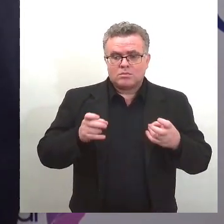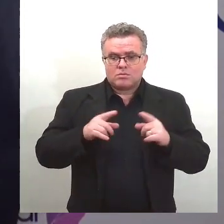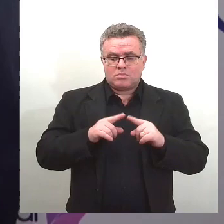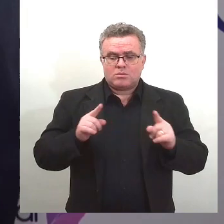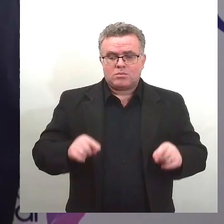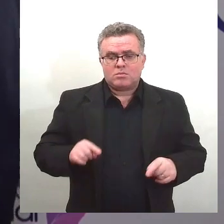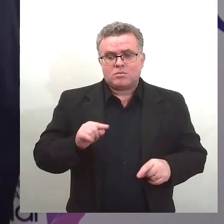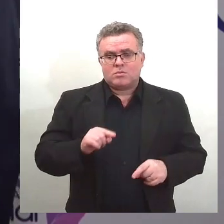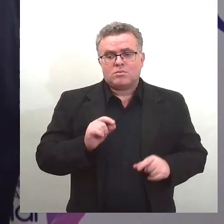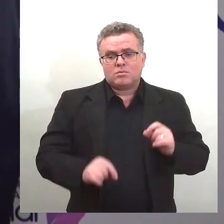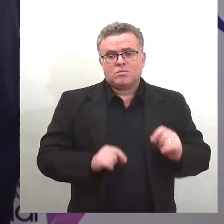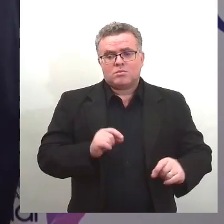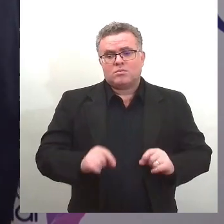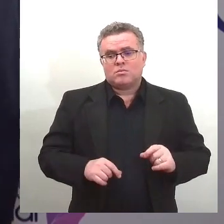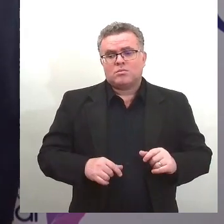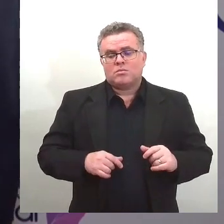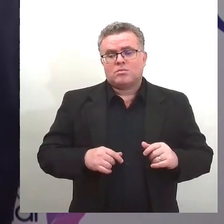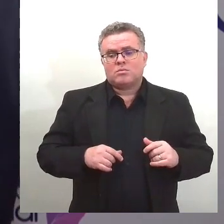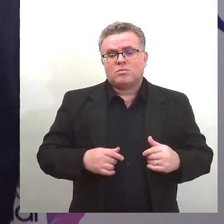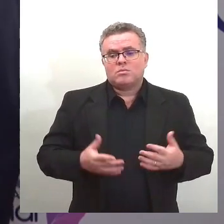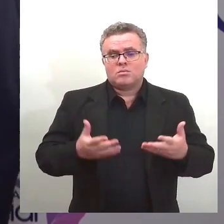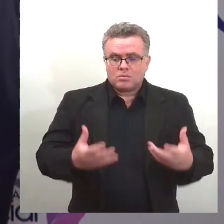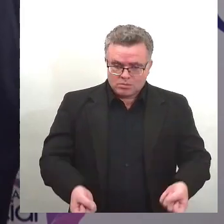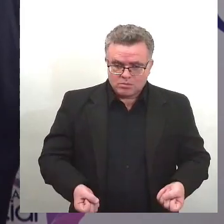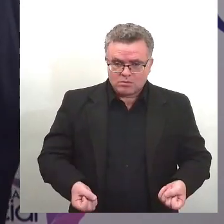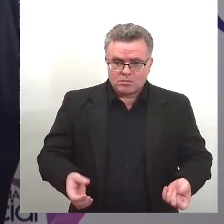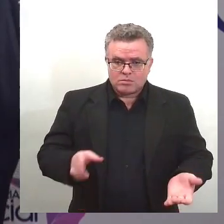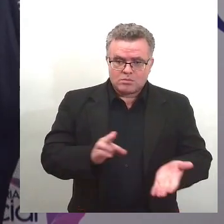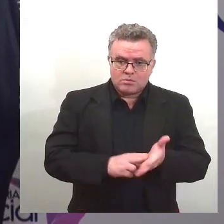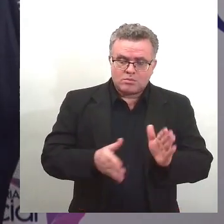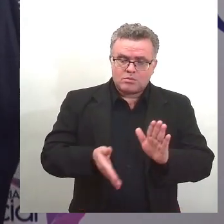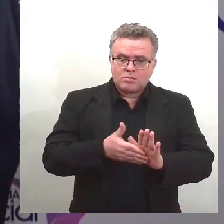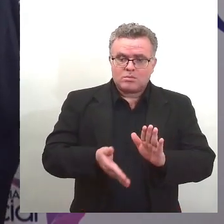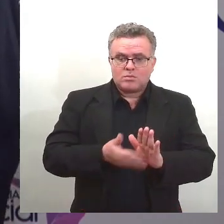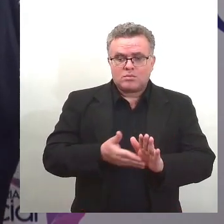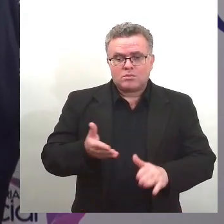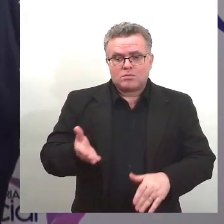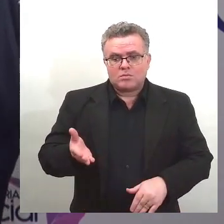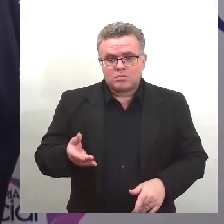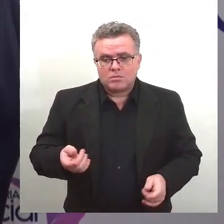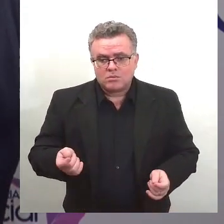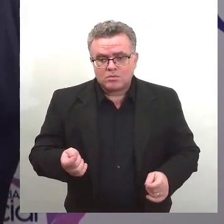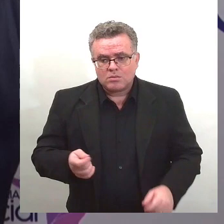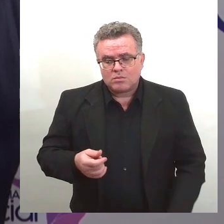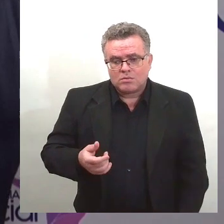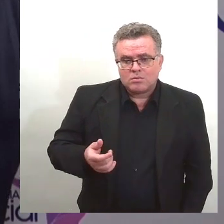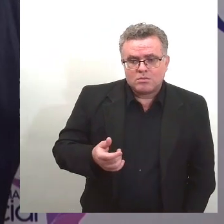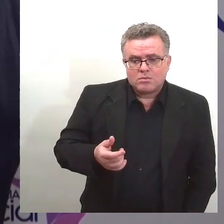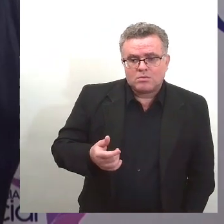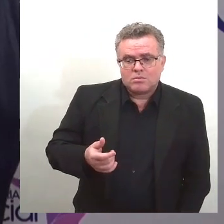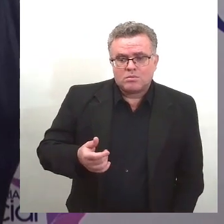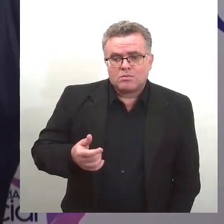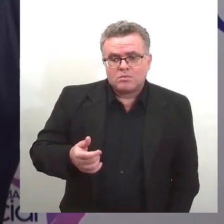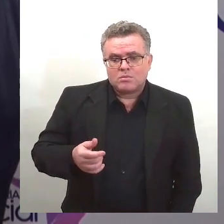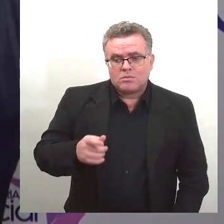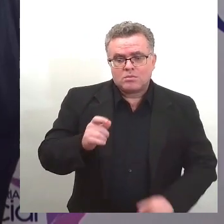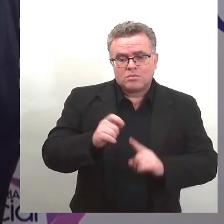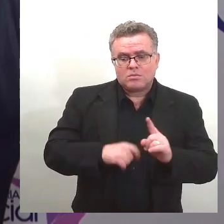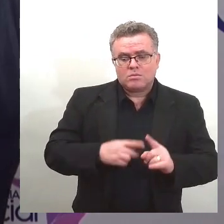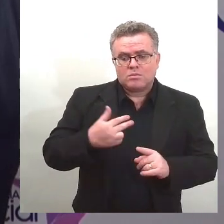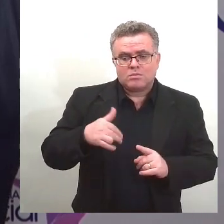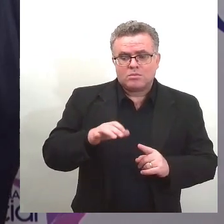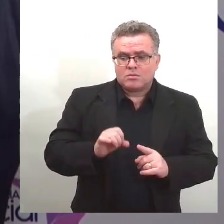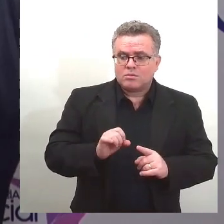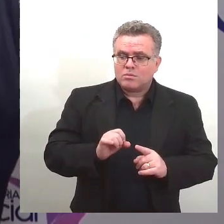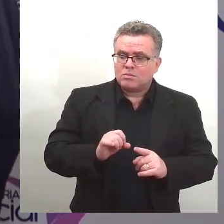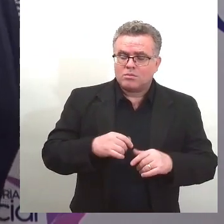eles acataram a proposta do governo, e ficou acordado que agora, no mês de março, o governo encaminharia o projeto aqui